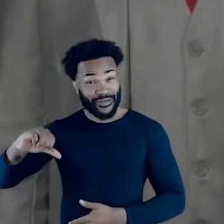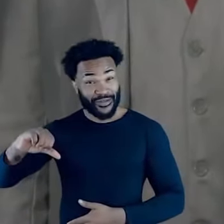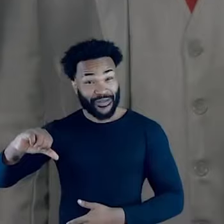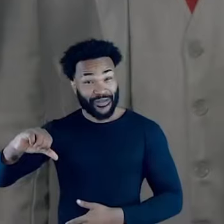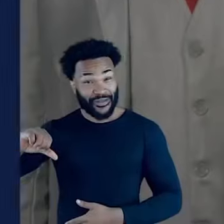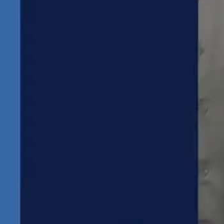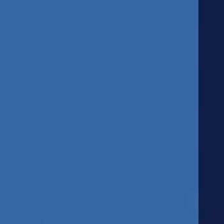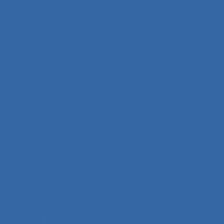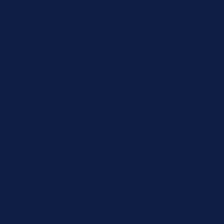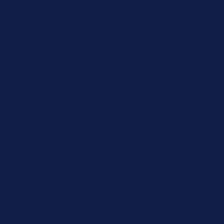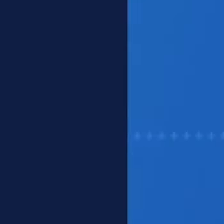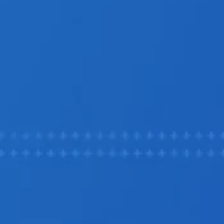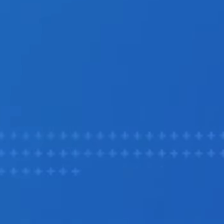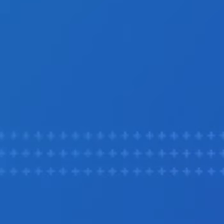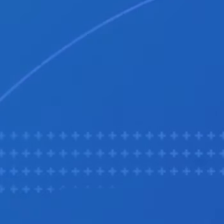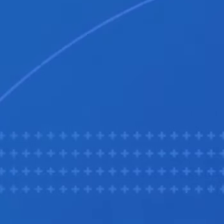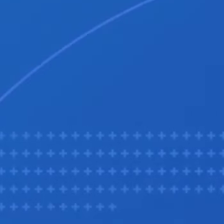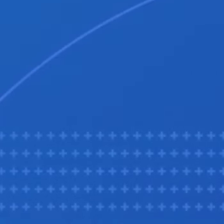-999.